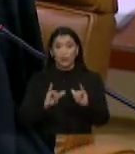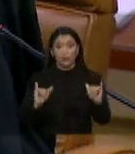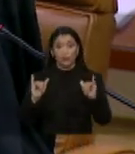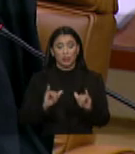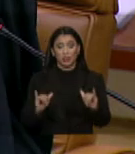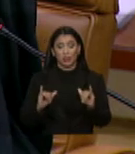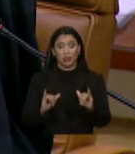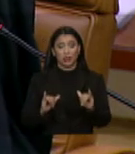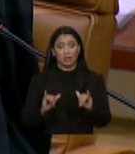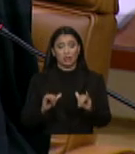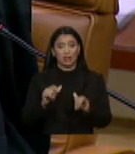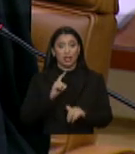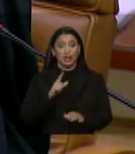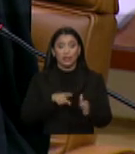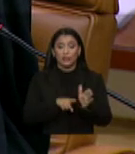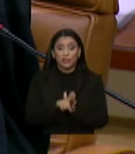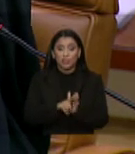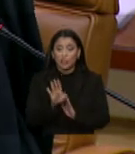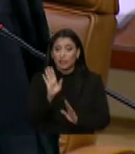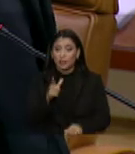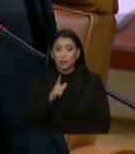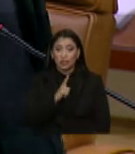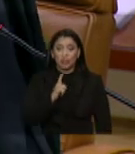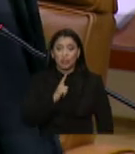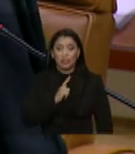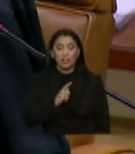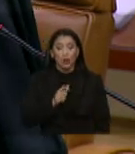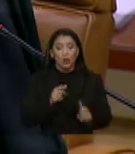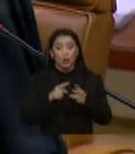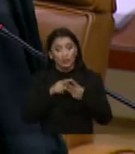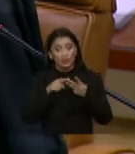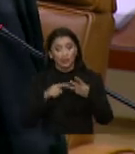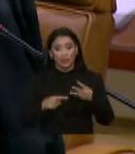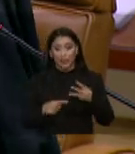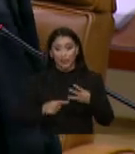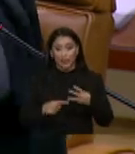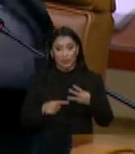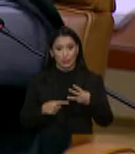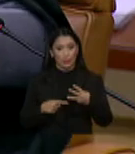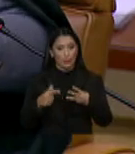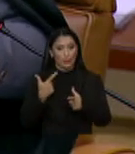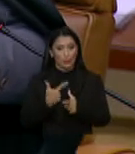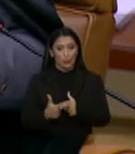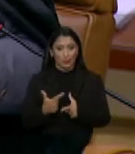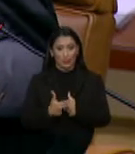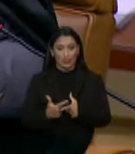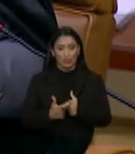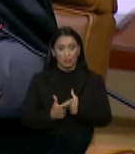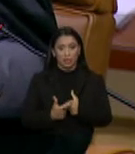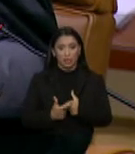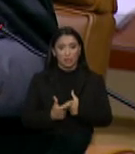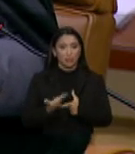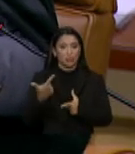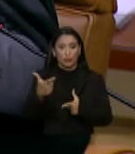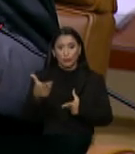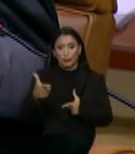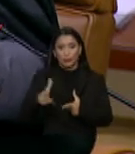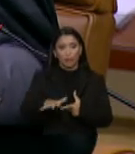informações que a investigação já tem são três grandes problemas é que não existem em outras áreas